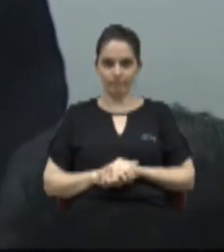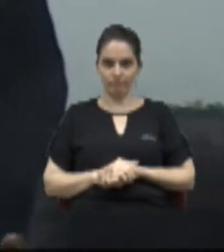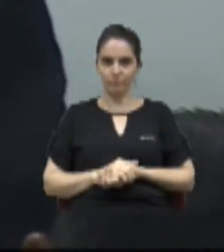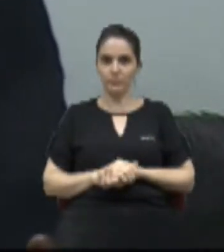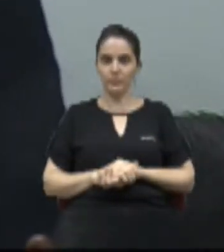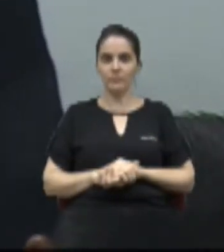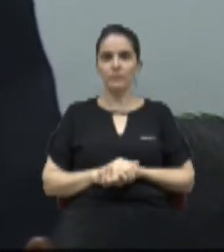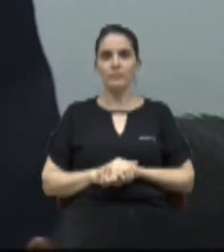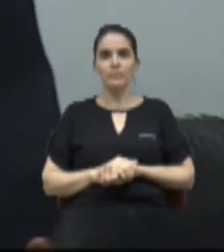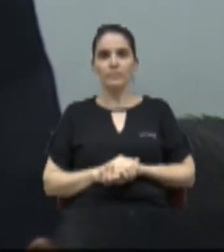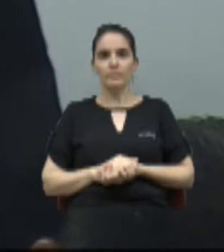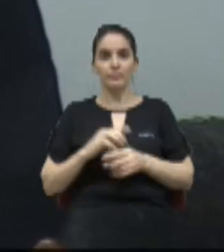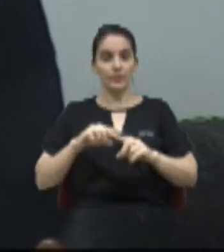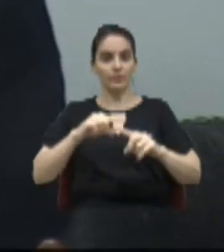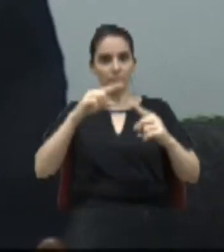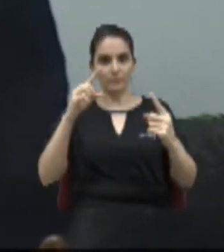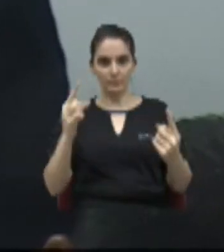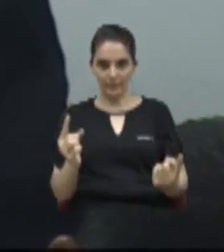beneficiado. Mas